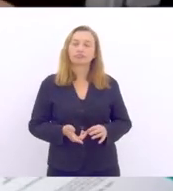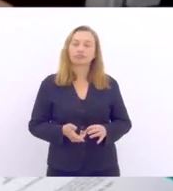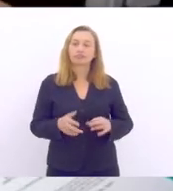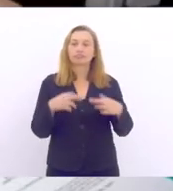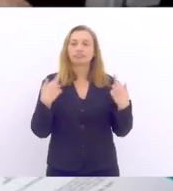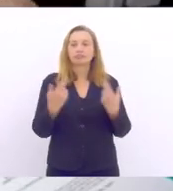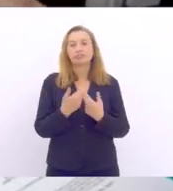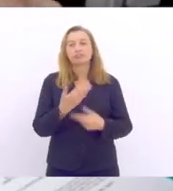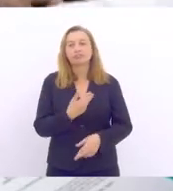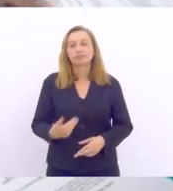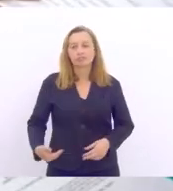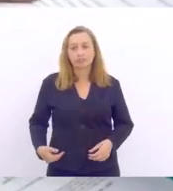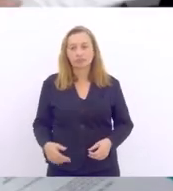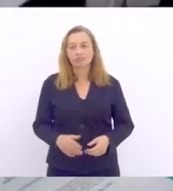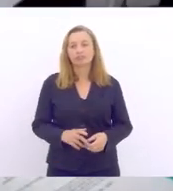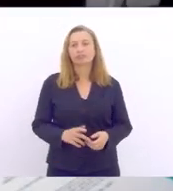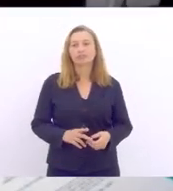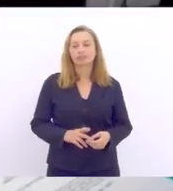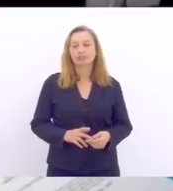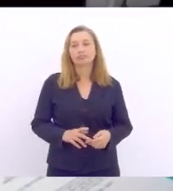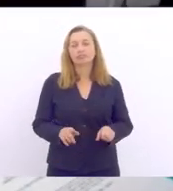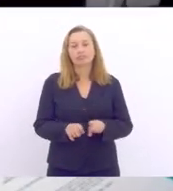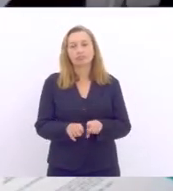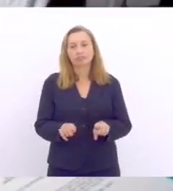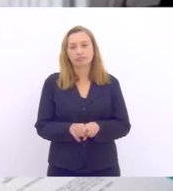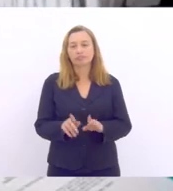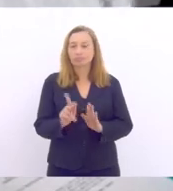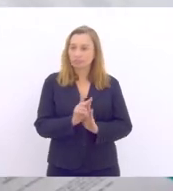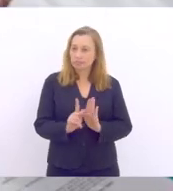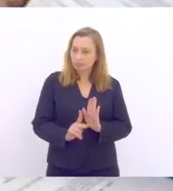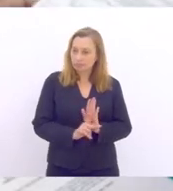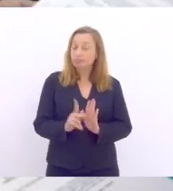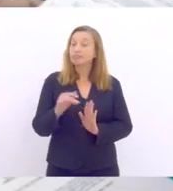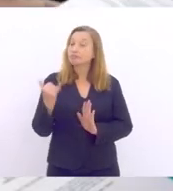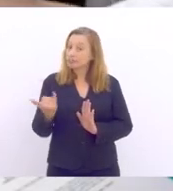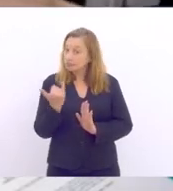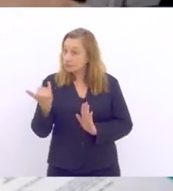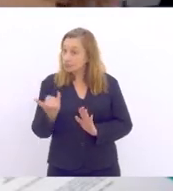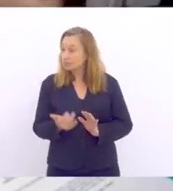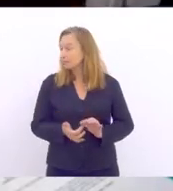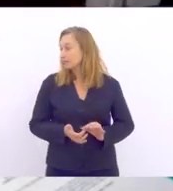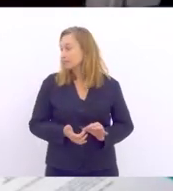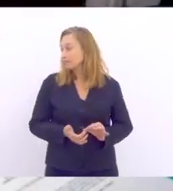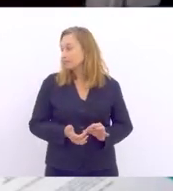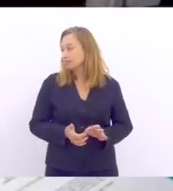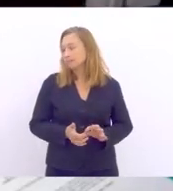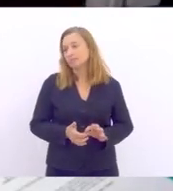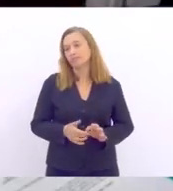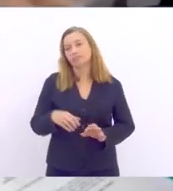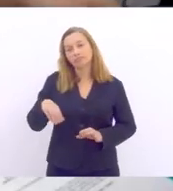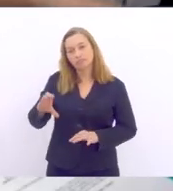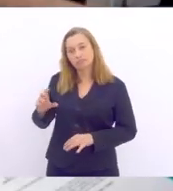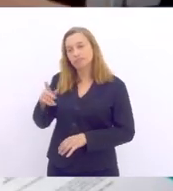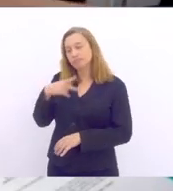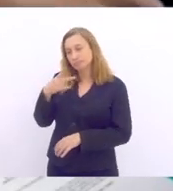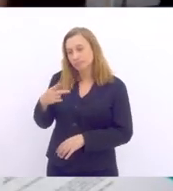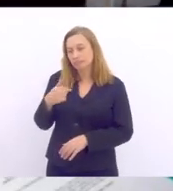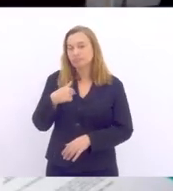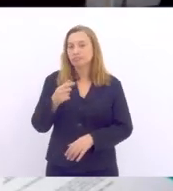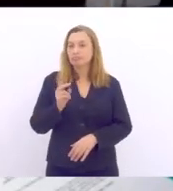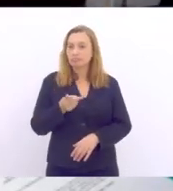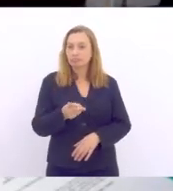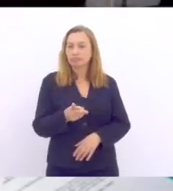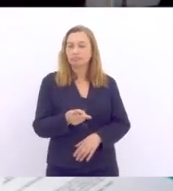audiência pública em torno também de um projeto igualmente muito importante. Mick falou no início, eu participo